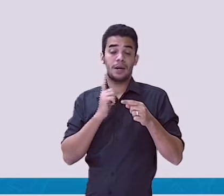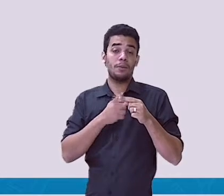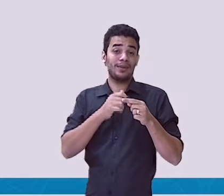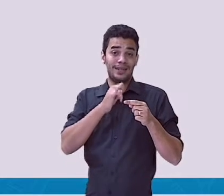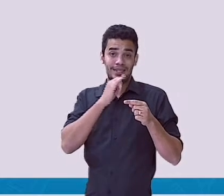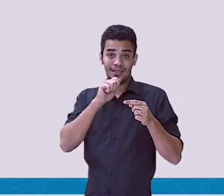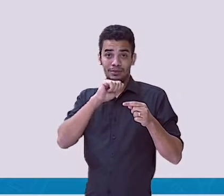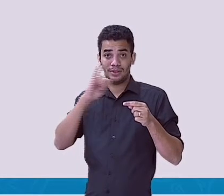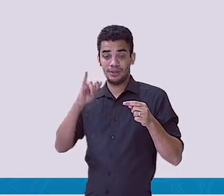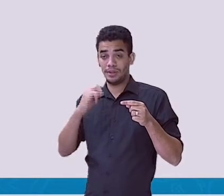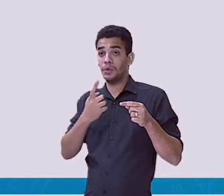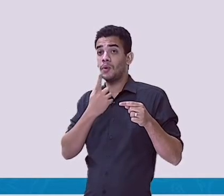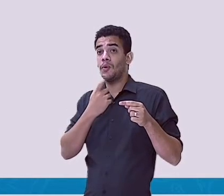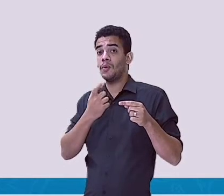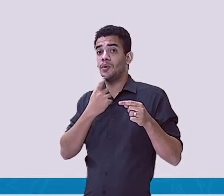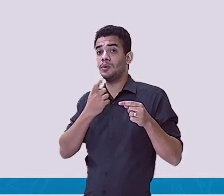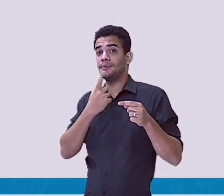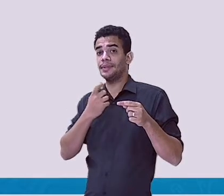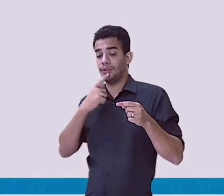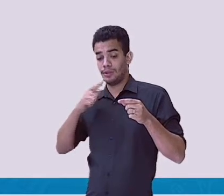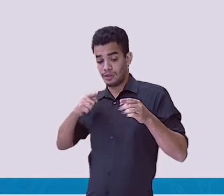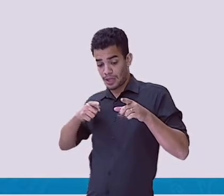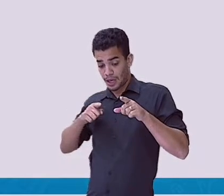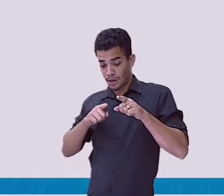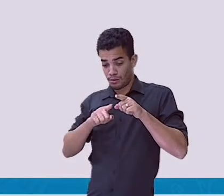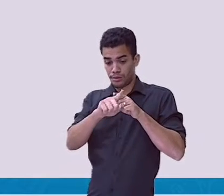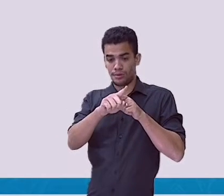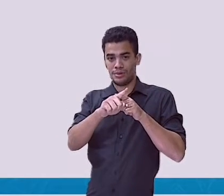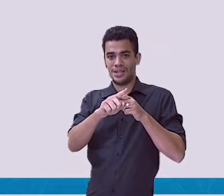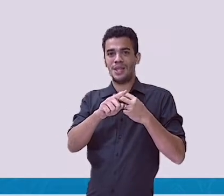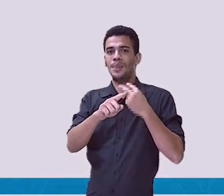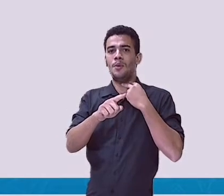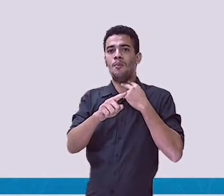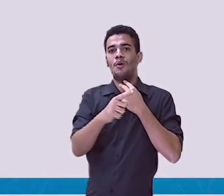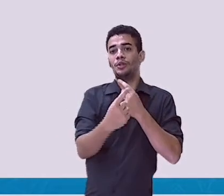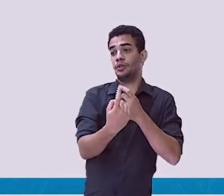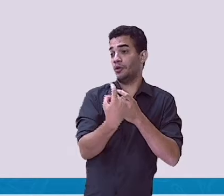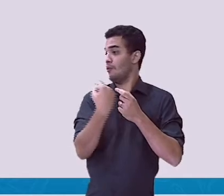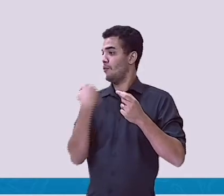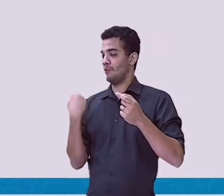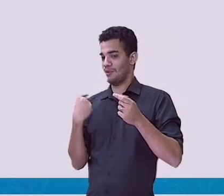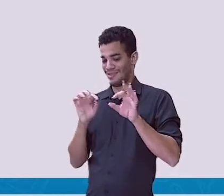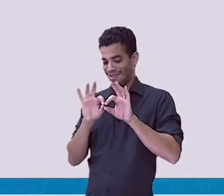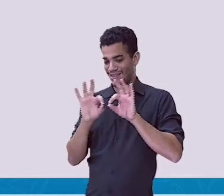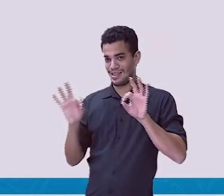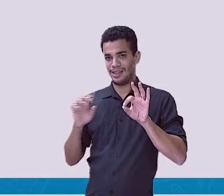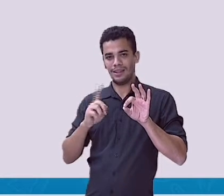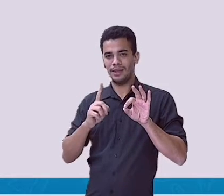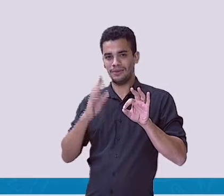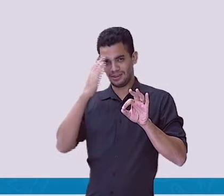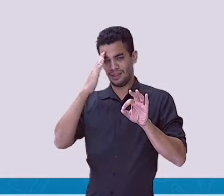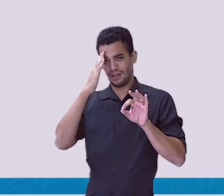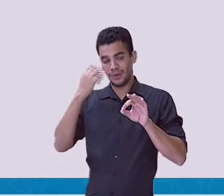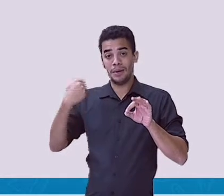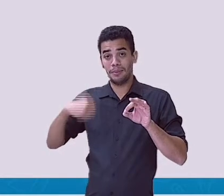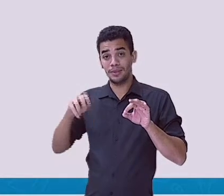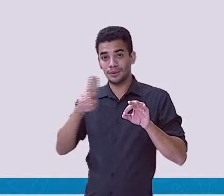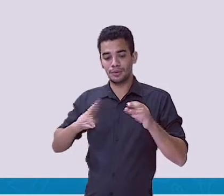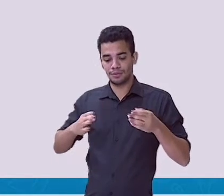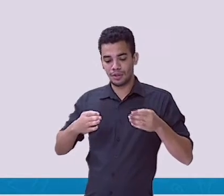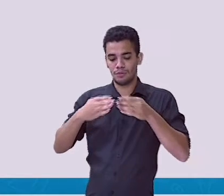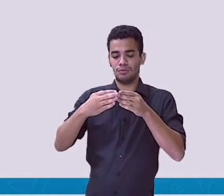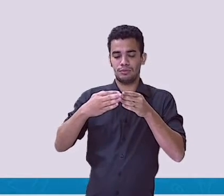vez e a circulação do sangue não consegue acontecer de uma maneira natural. E aí você acaba que o corpo entra em sofrimento. Então,